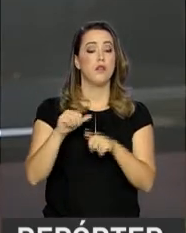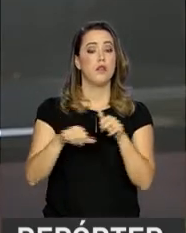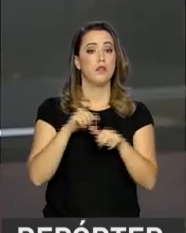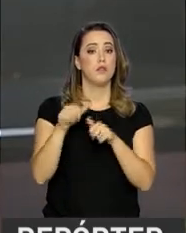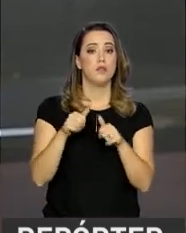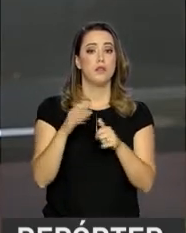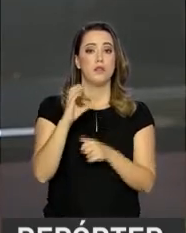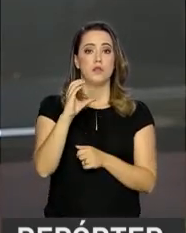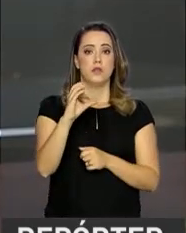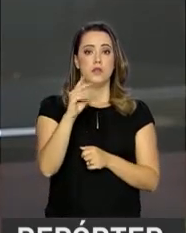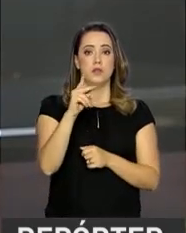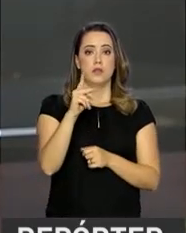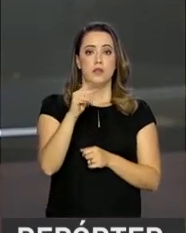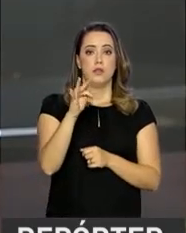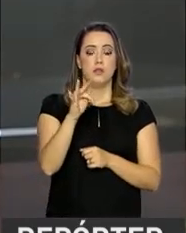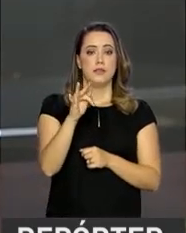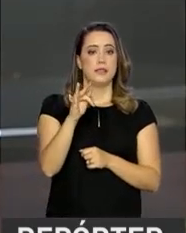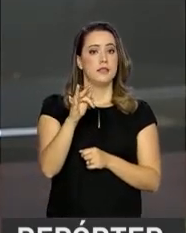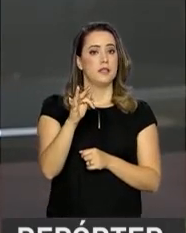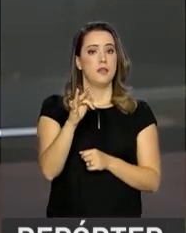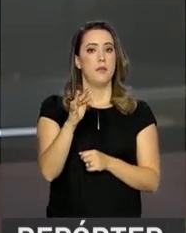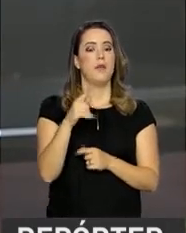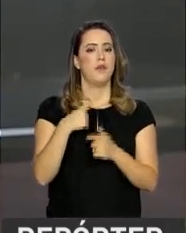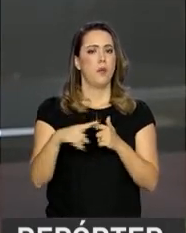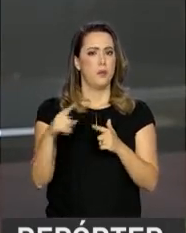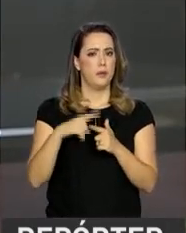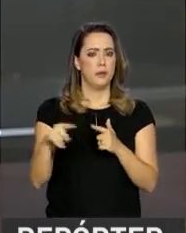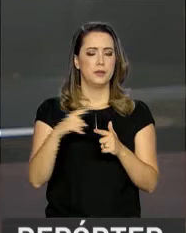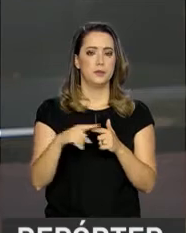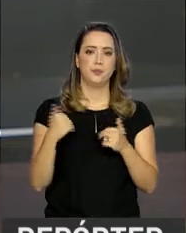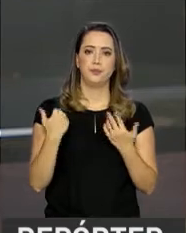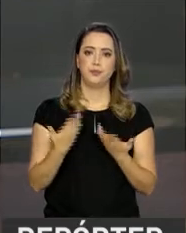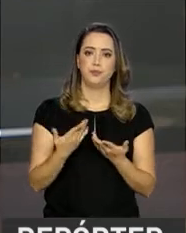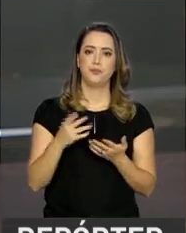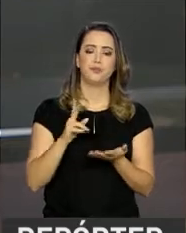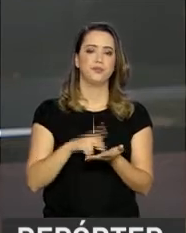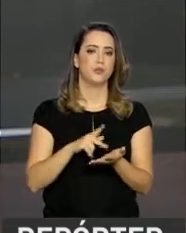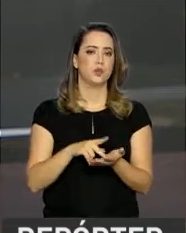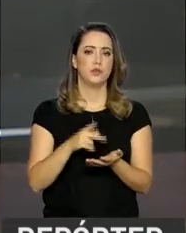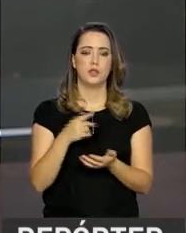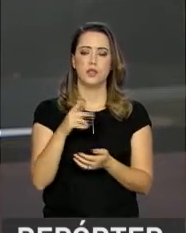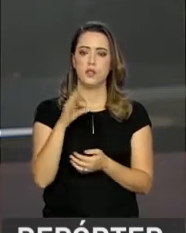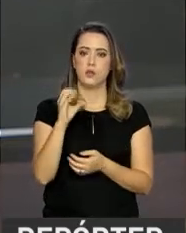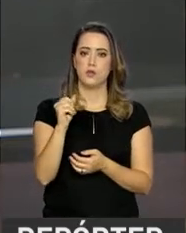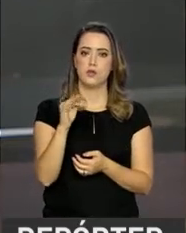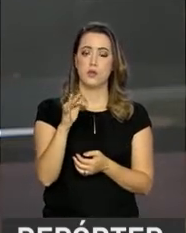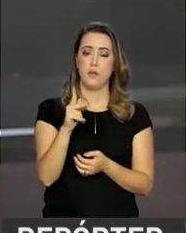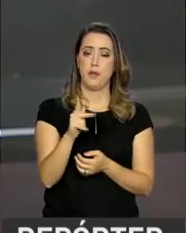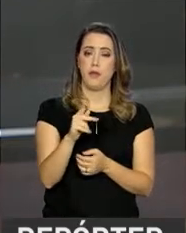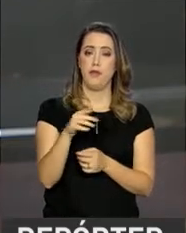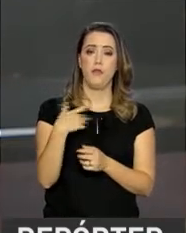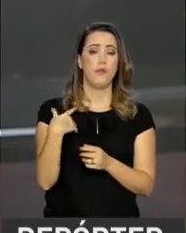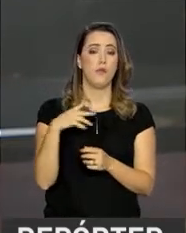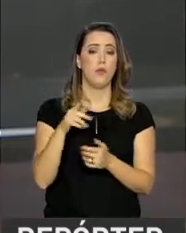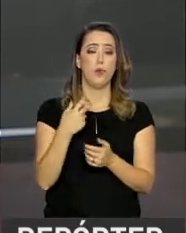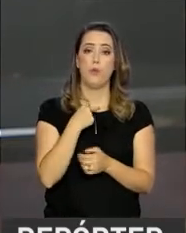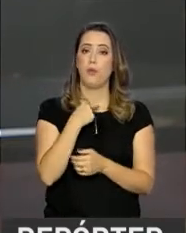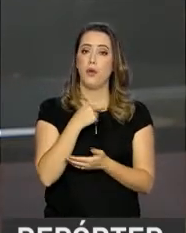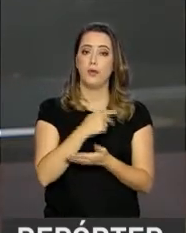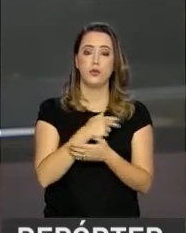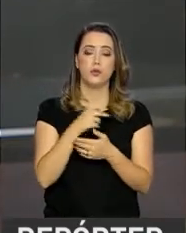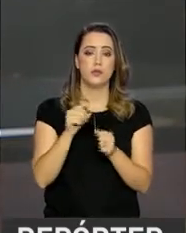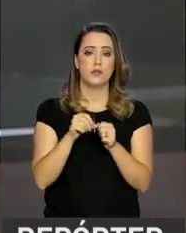ter o CPF com restrições e pendências, ou seja, na prática, o CPF fica bloqueado para